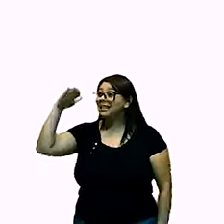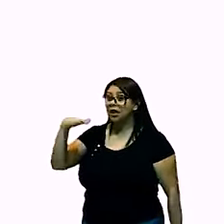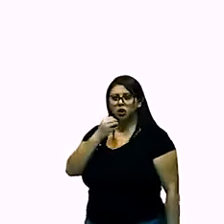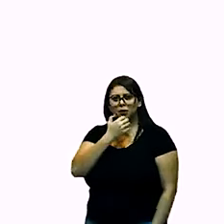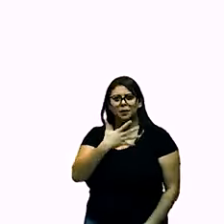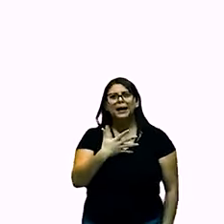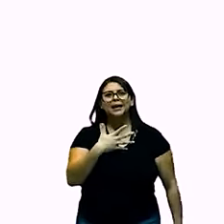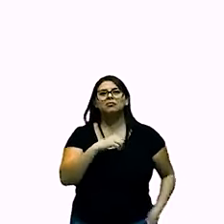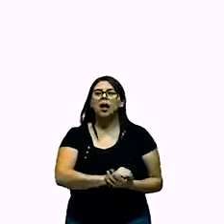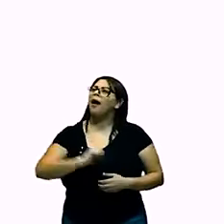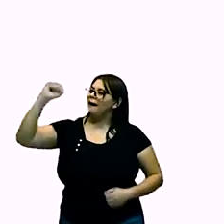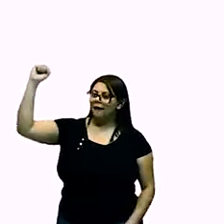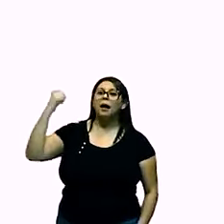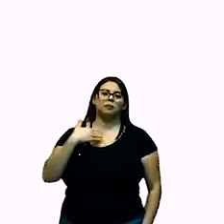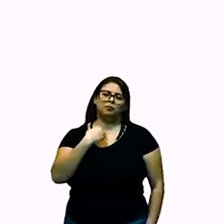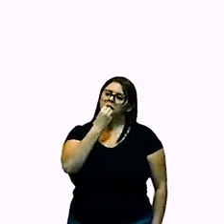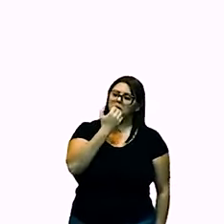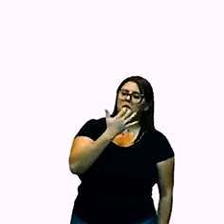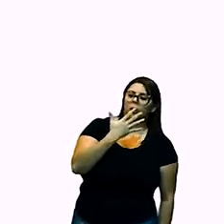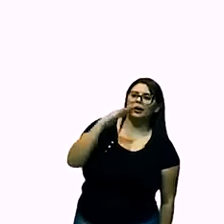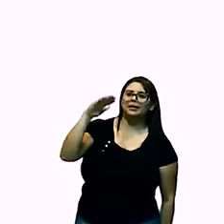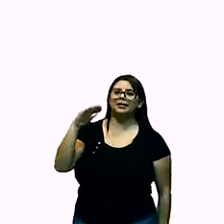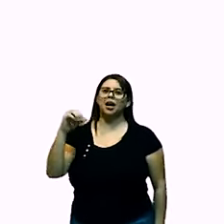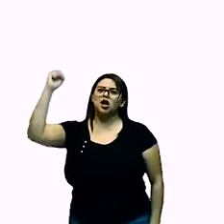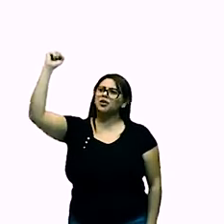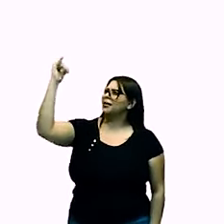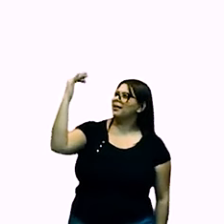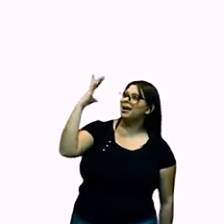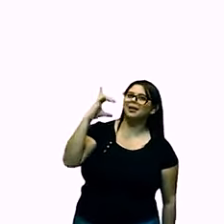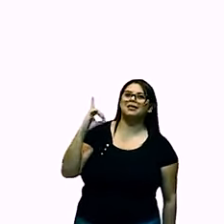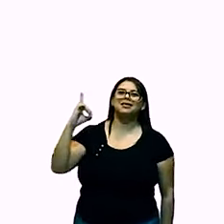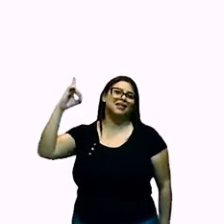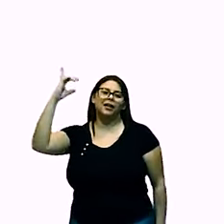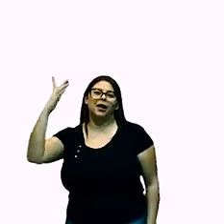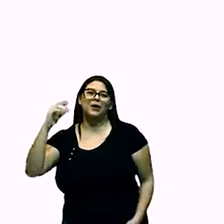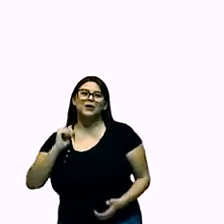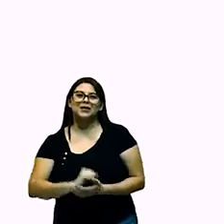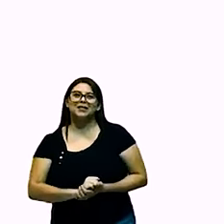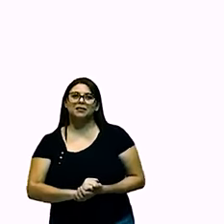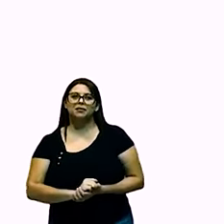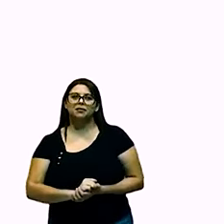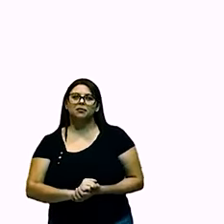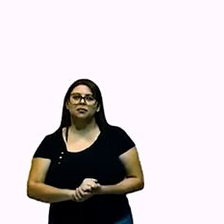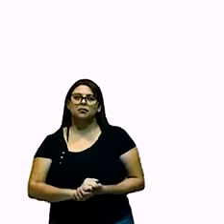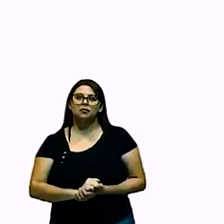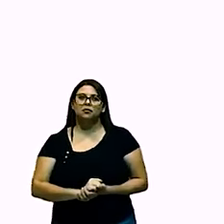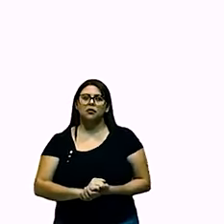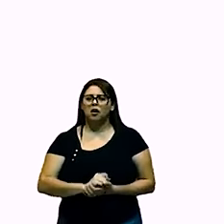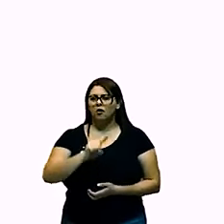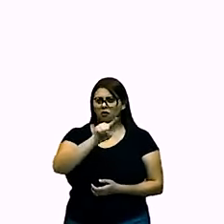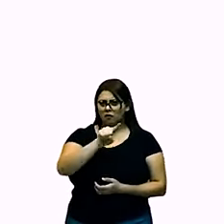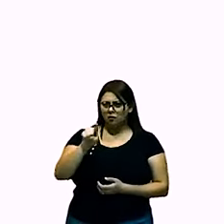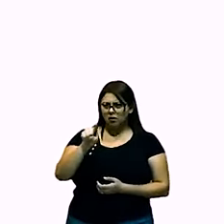bem, graças a Deus. Falei, graças a Deus? É interessante, sabe o que significa essa palavra graça? Ela falou assim, acho que eu